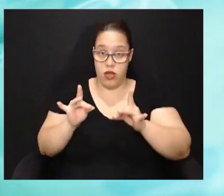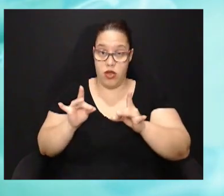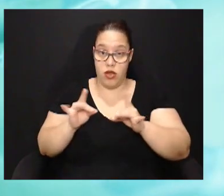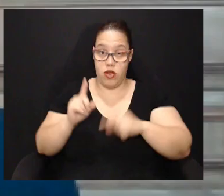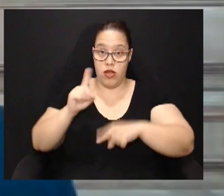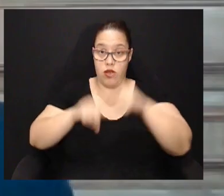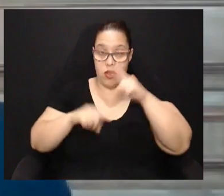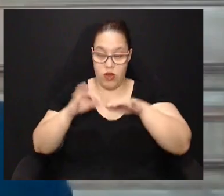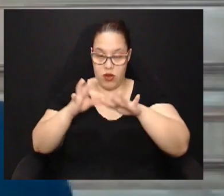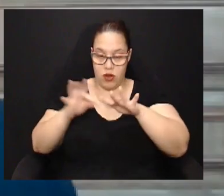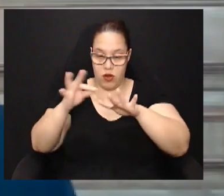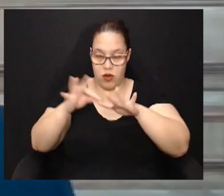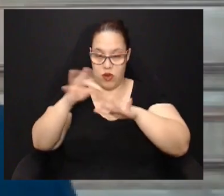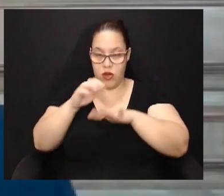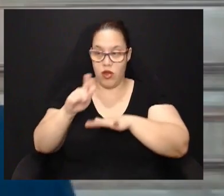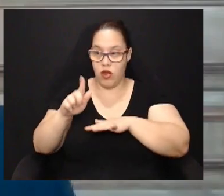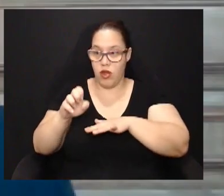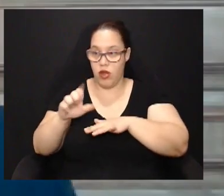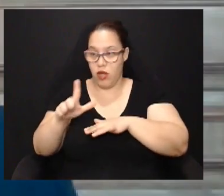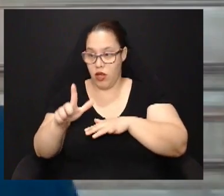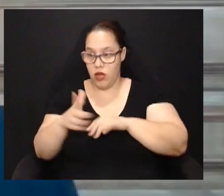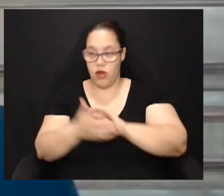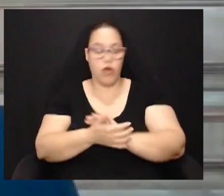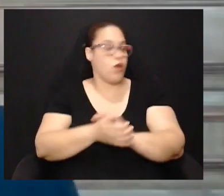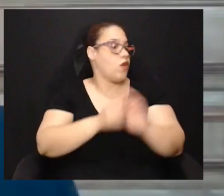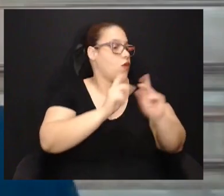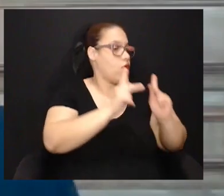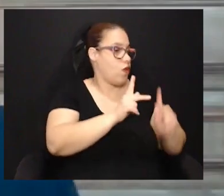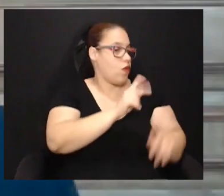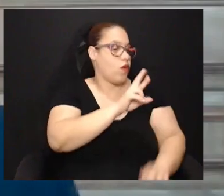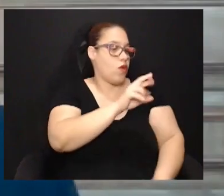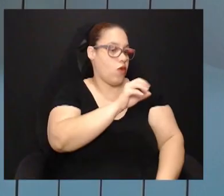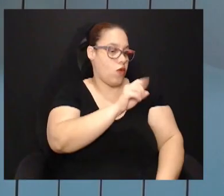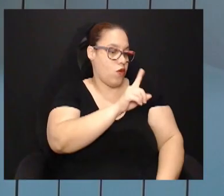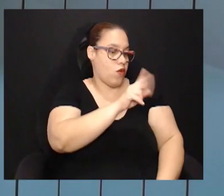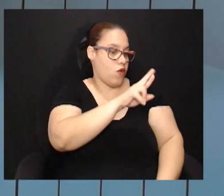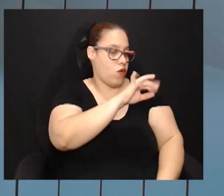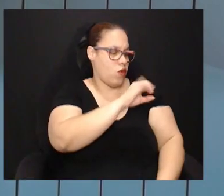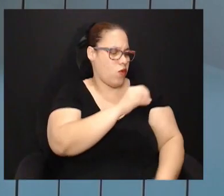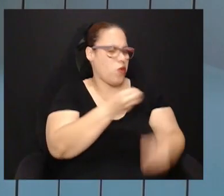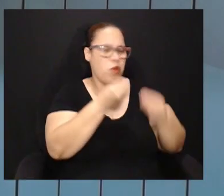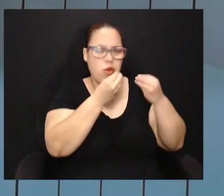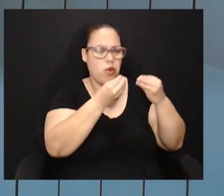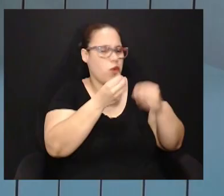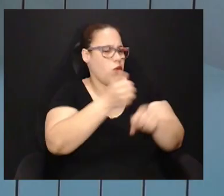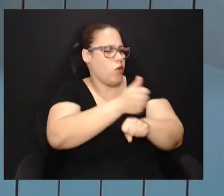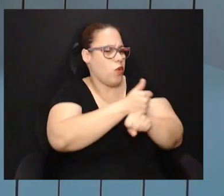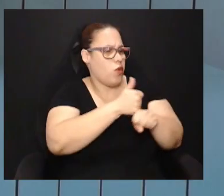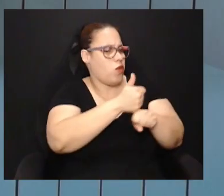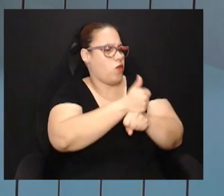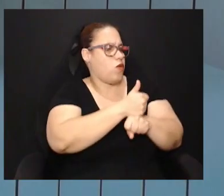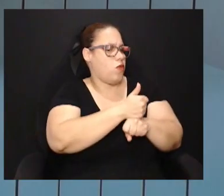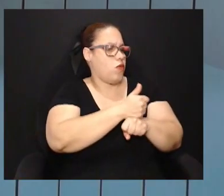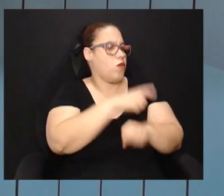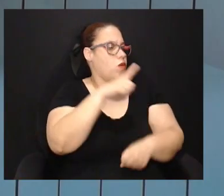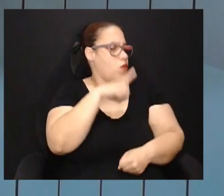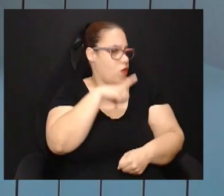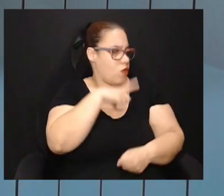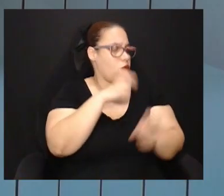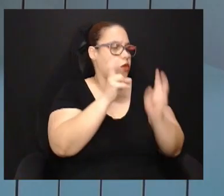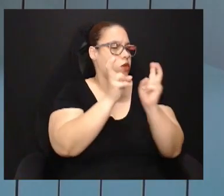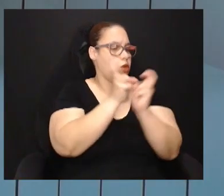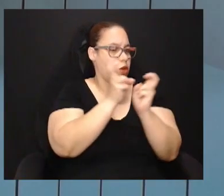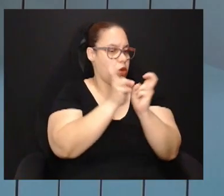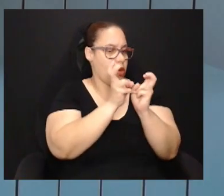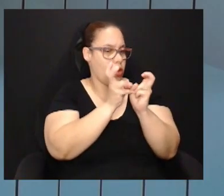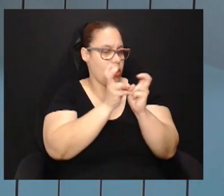uso em produtos de unha em gel. Certo, Rodrigo, nesses casos, como que o profissional que tem